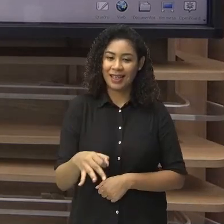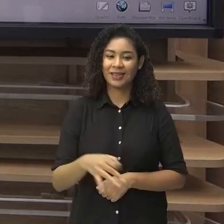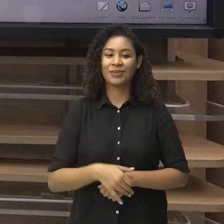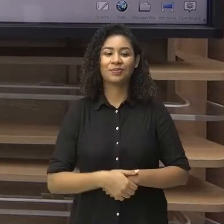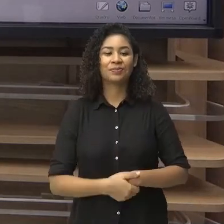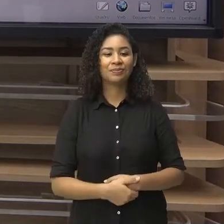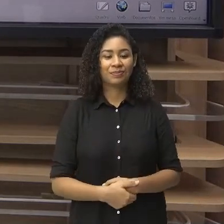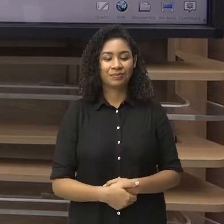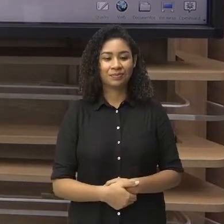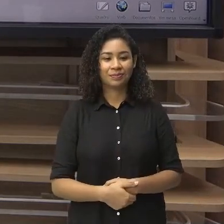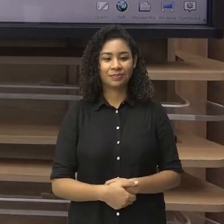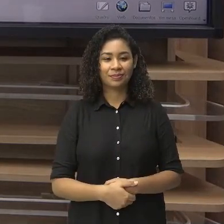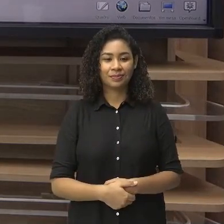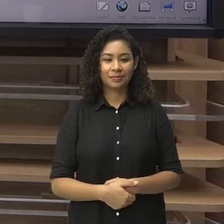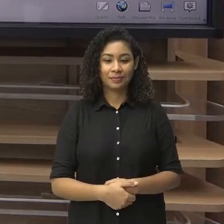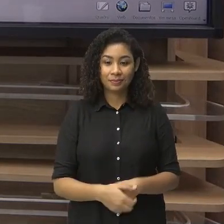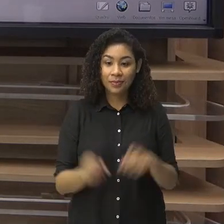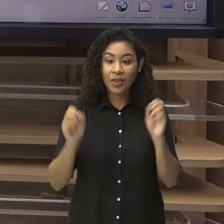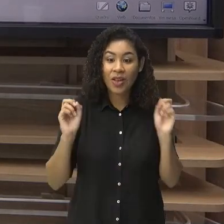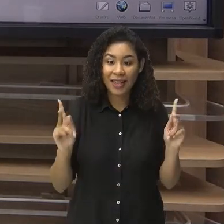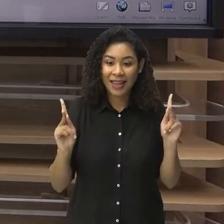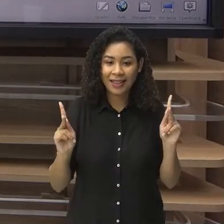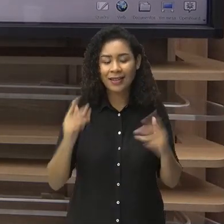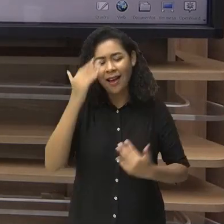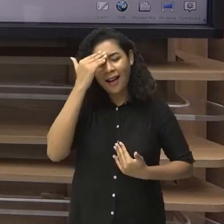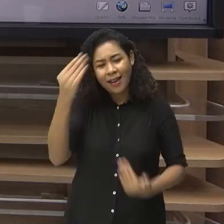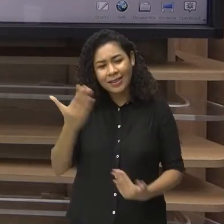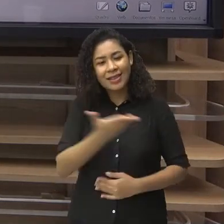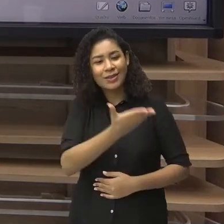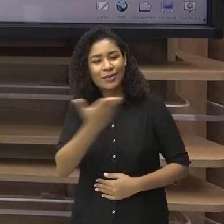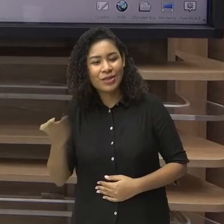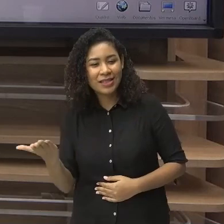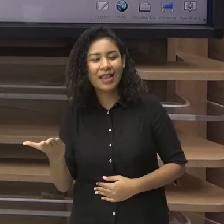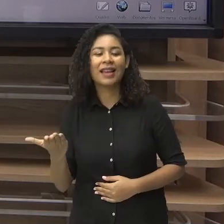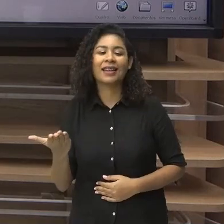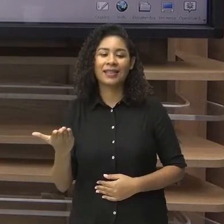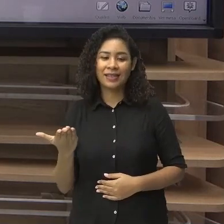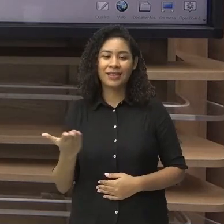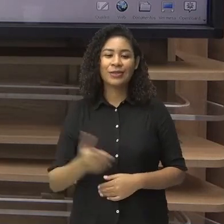quadrada de 5. Certo, meus amigos? Eu agradeço a todos pela